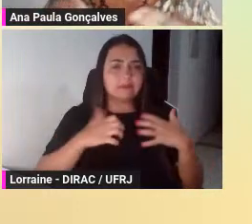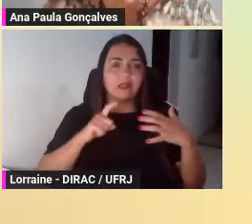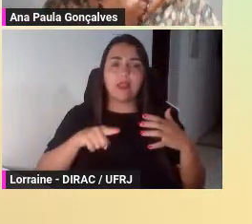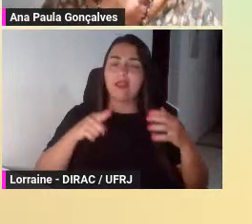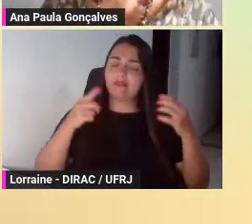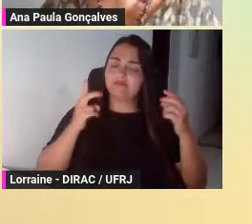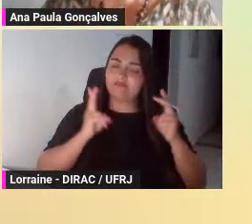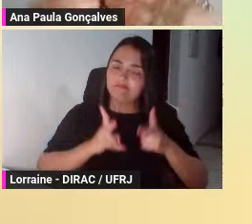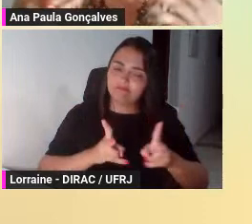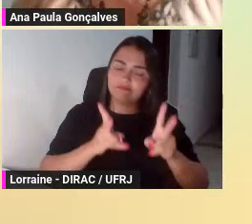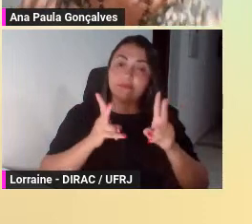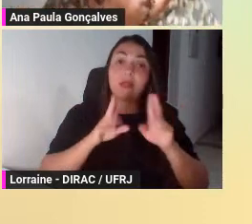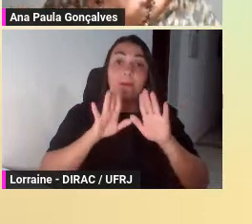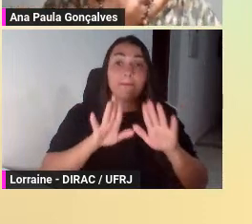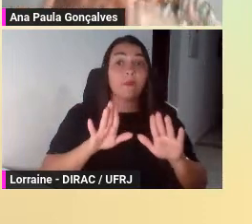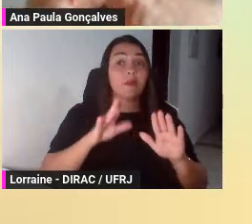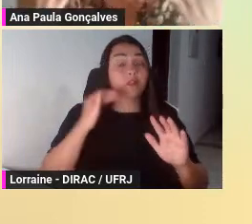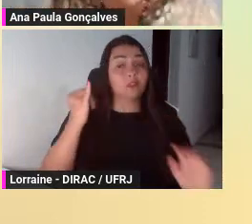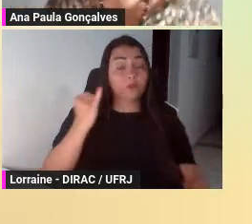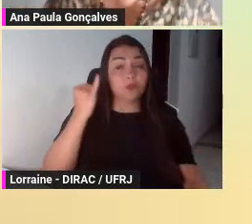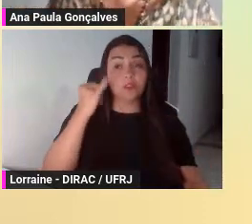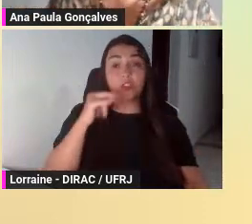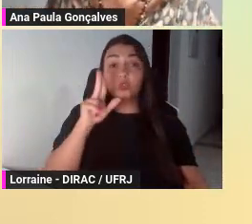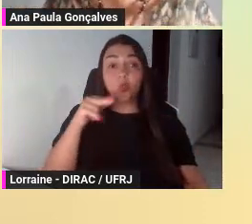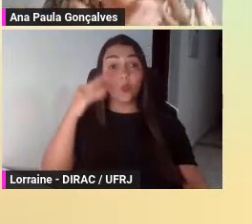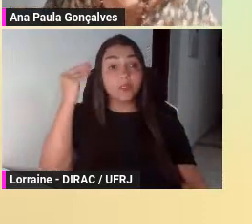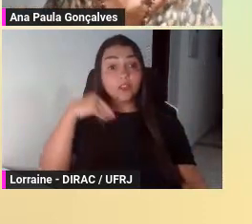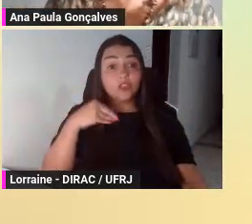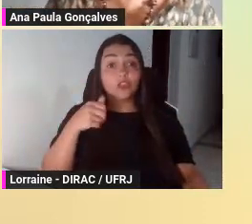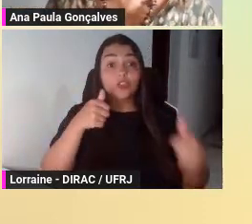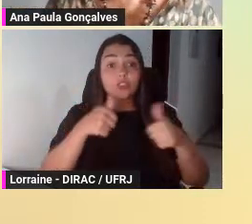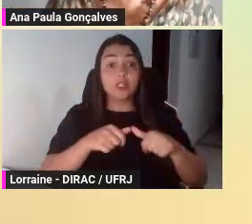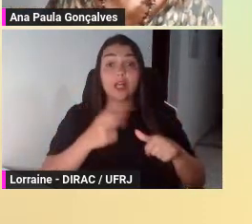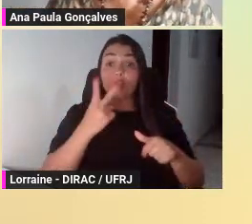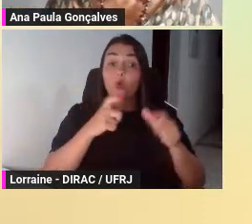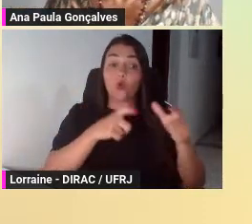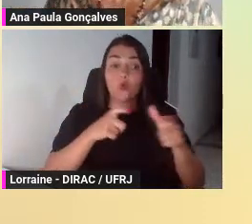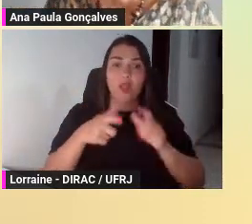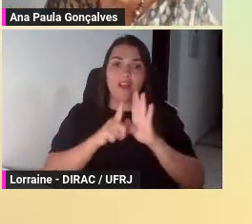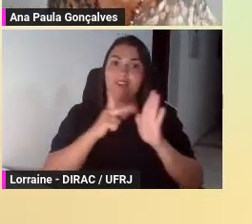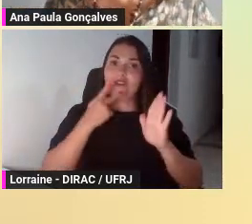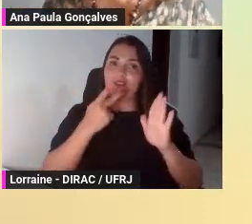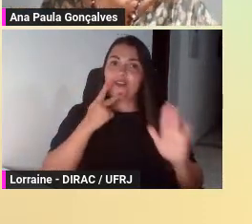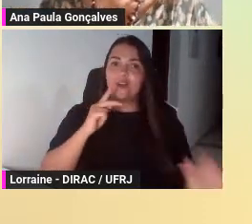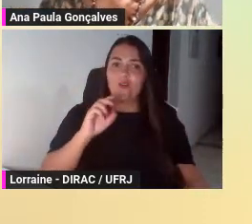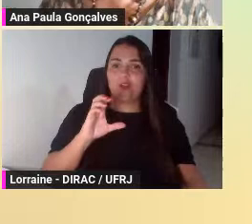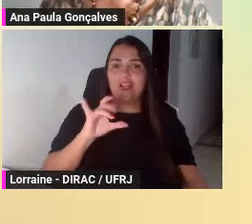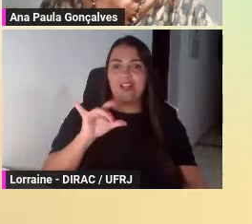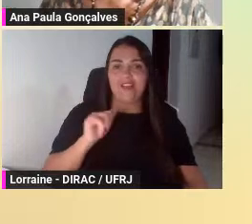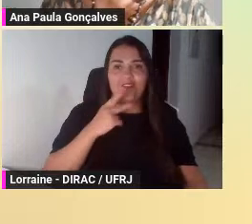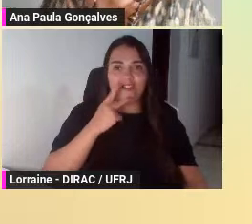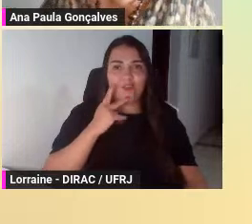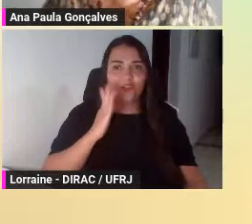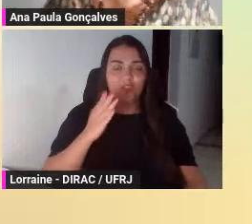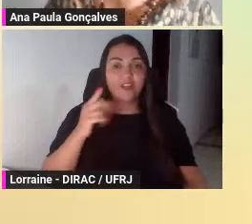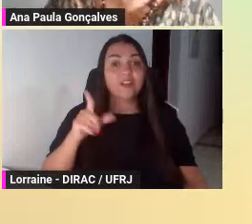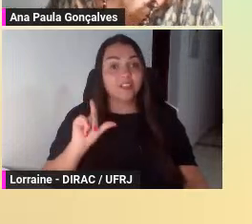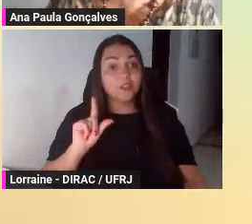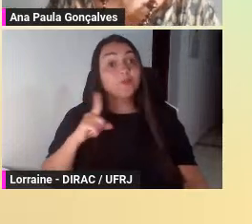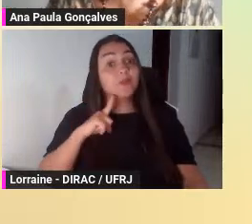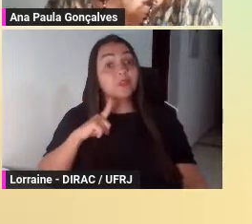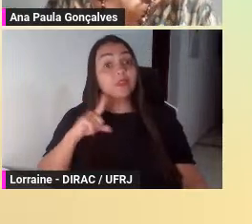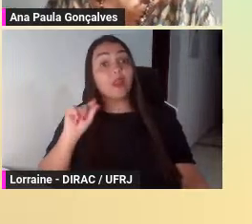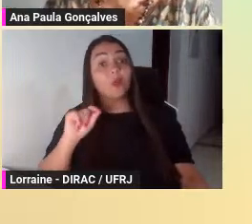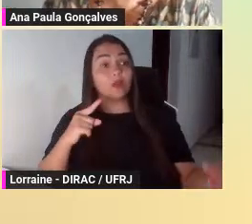que importa é a gente nunca desistir de estar em nenhum dos dois lugares, como a Clélia falou, né? E nesse lugar dessas encruzilhadas, a gente tem que se permitir